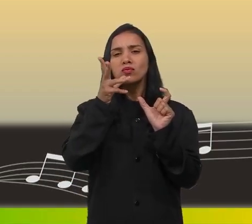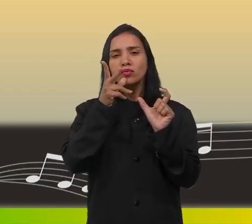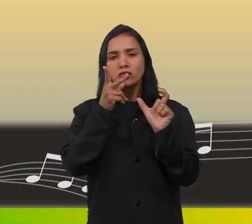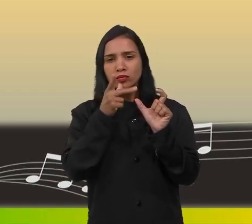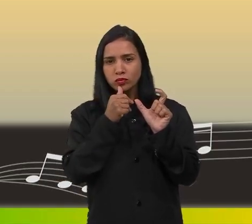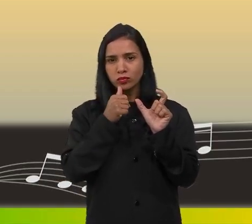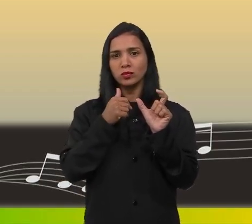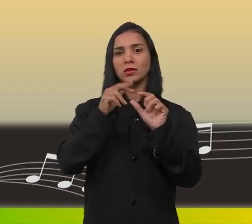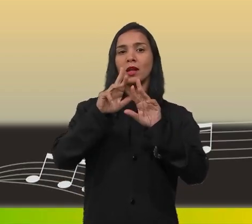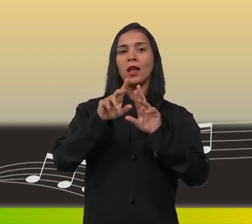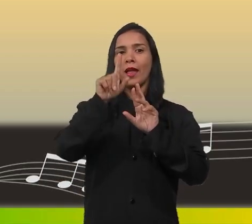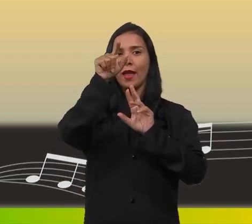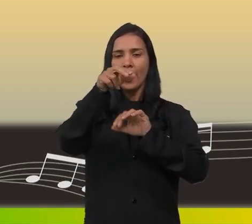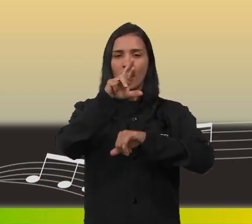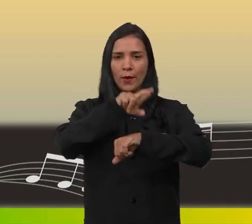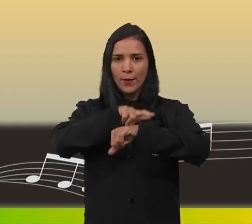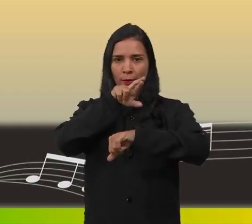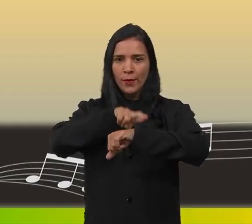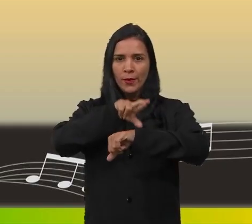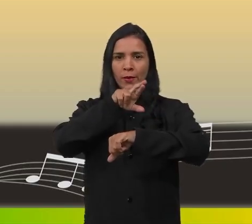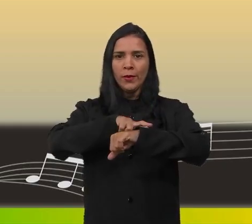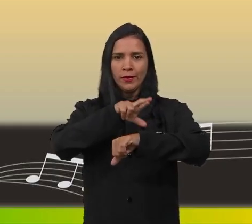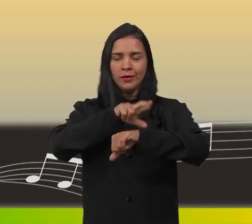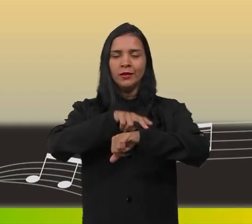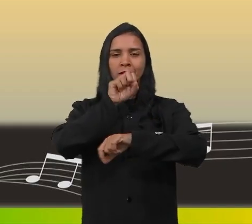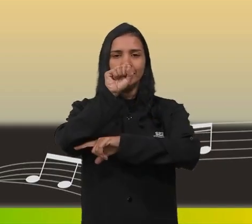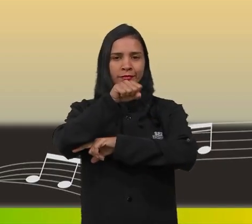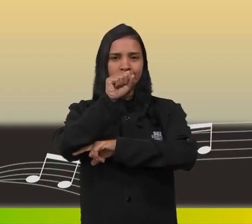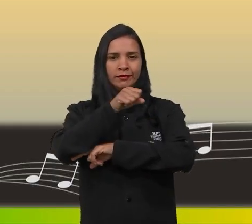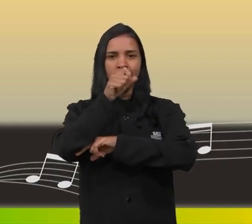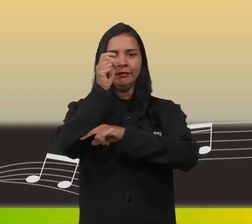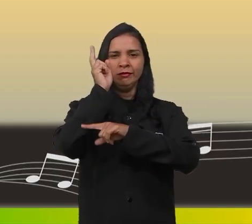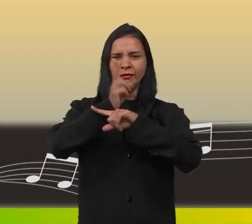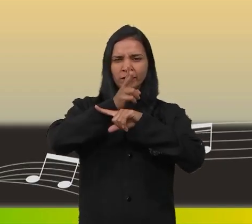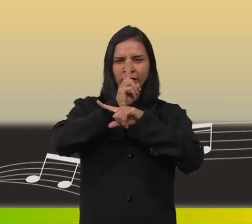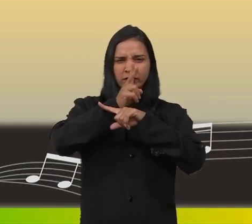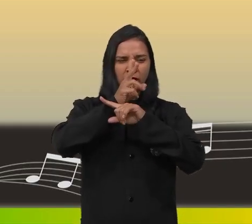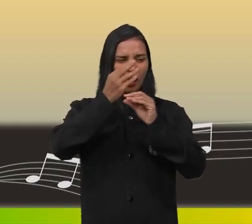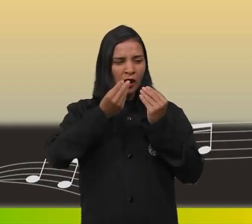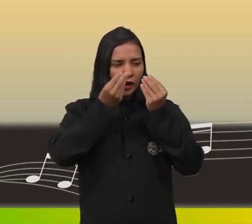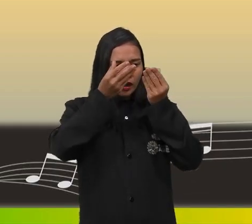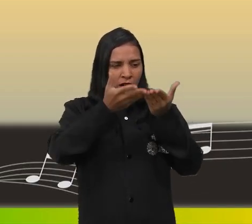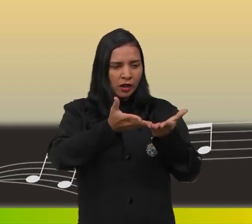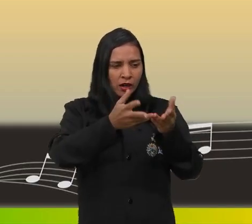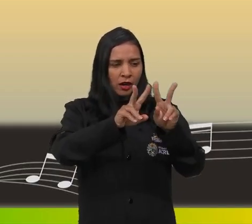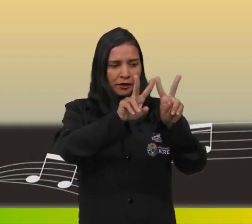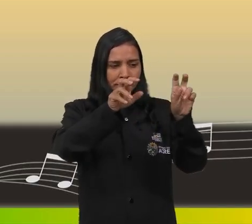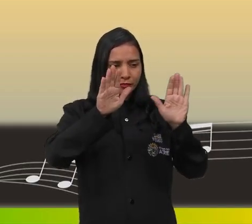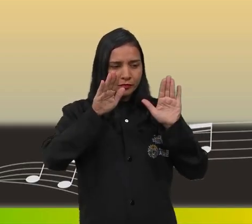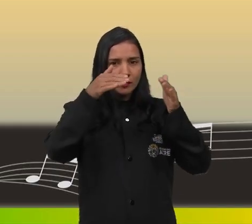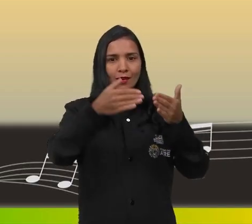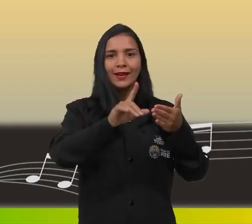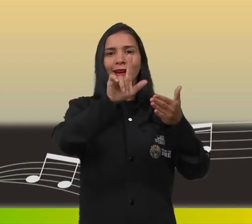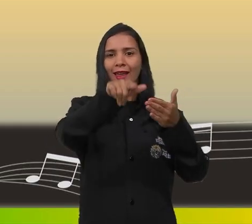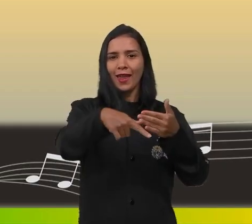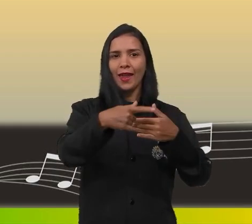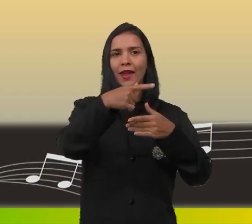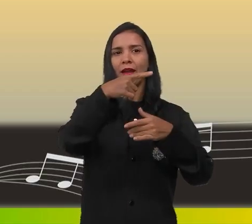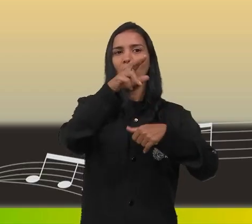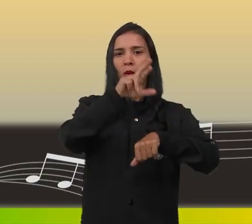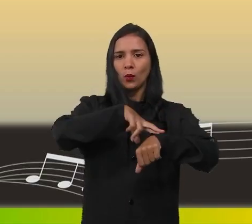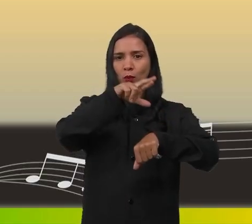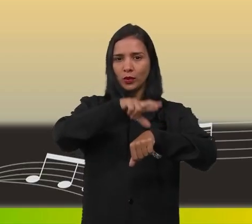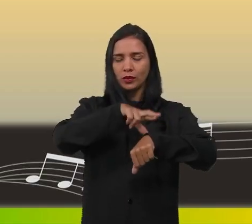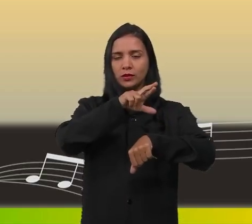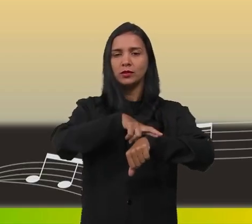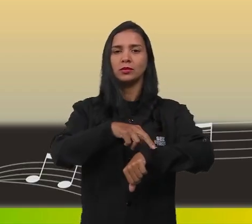no céu da pátria nesse instante. Então, cada ênfase que você dá dentro da letra para a sílaba está sendo considerado aqui